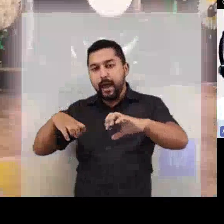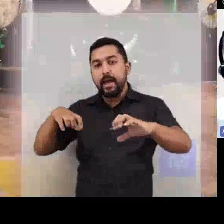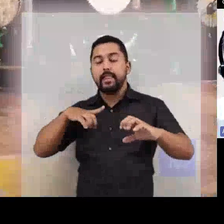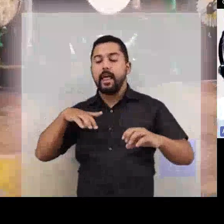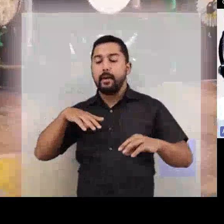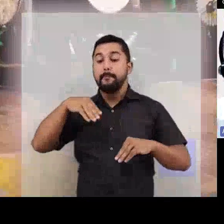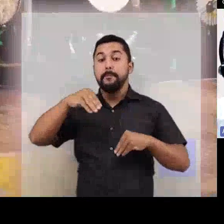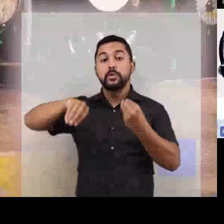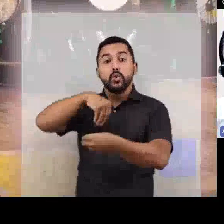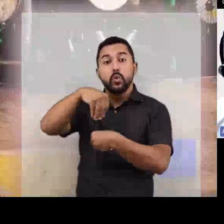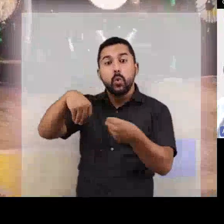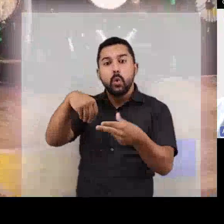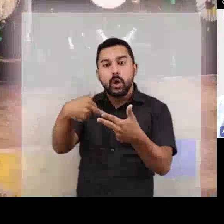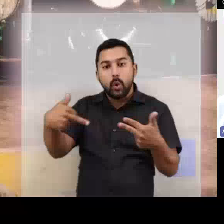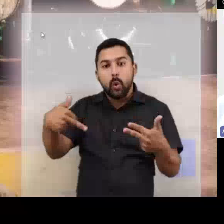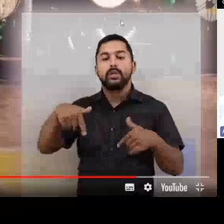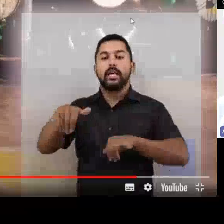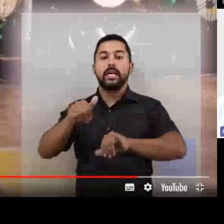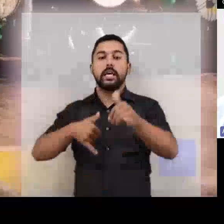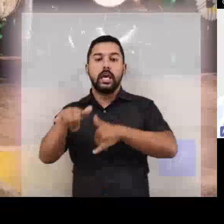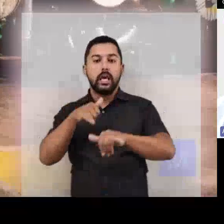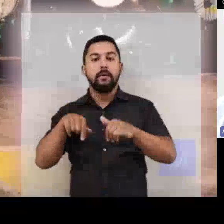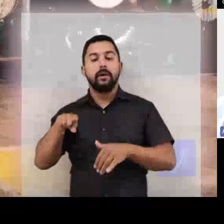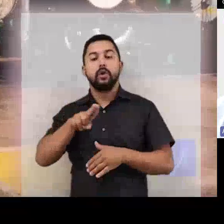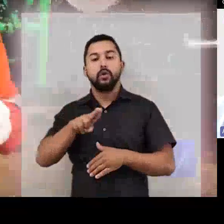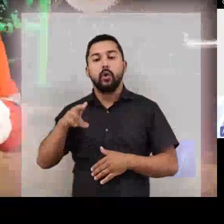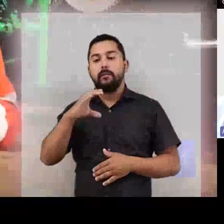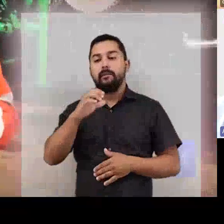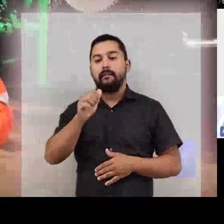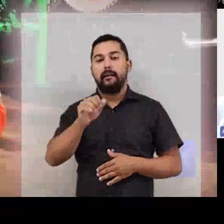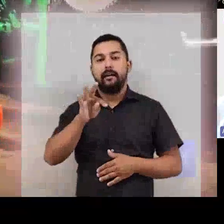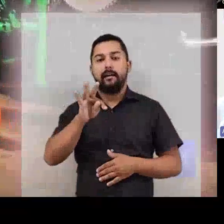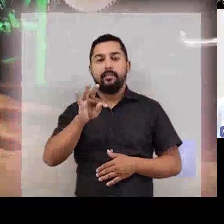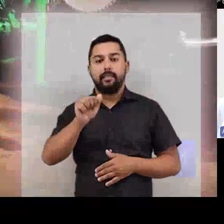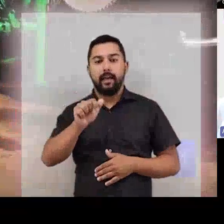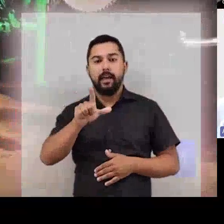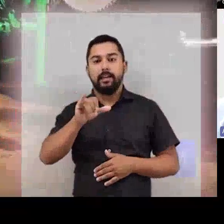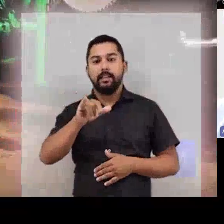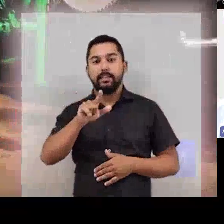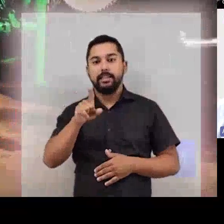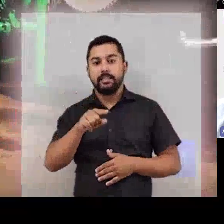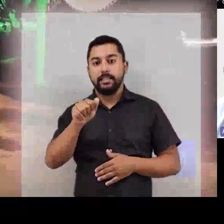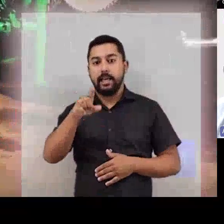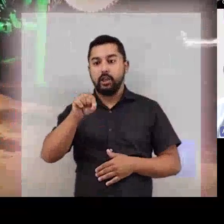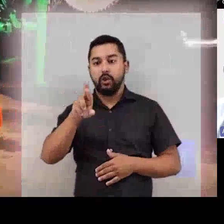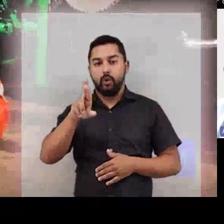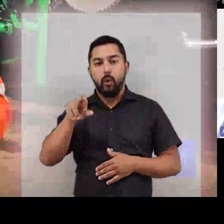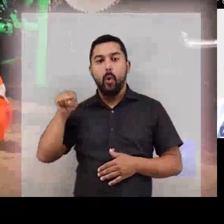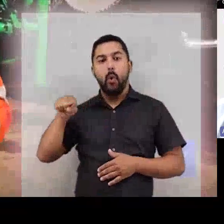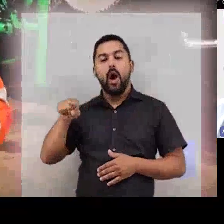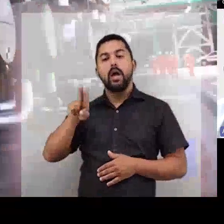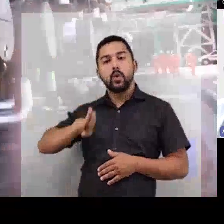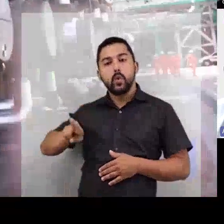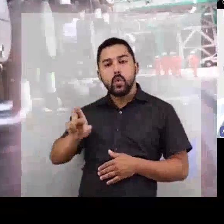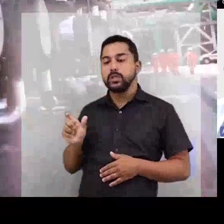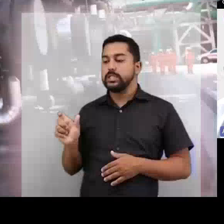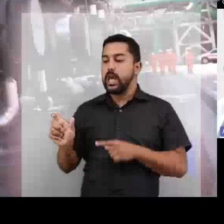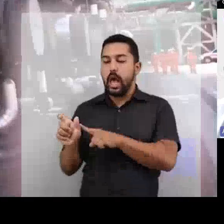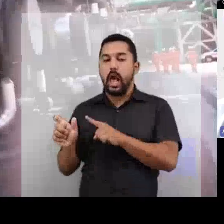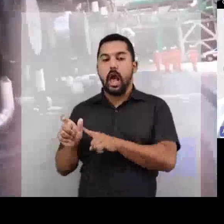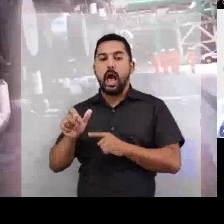substância que facilita a reação, que na química a gente chama de catalisador. Aqui o catalisador está na forma de um pó de uma cerâmica, o óxido